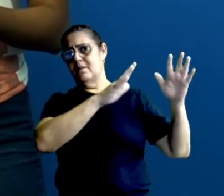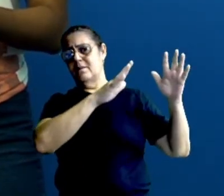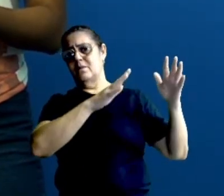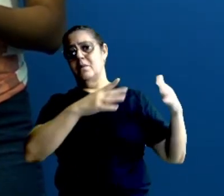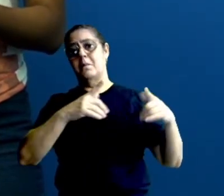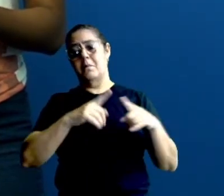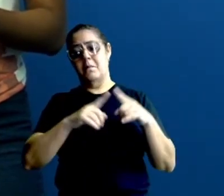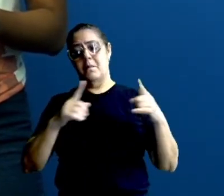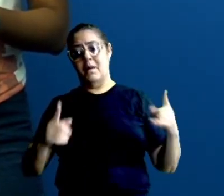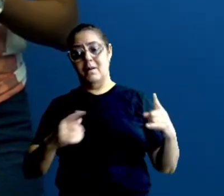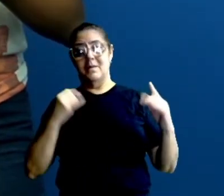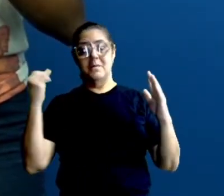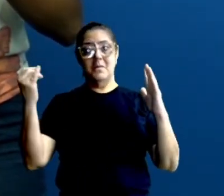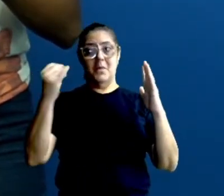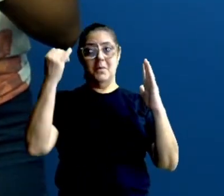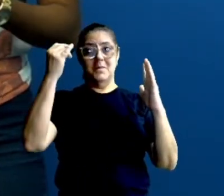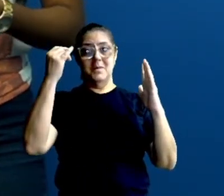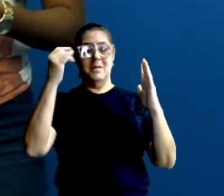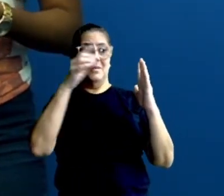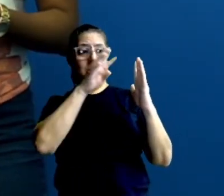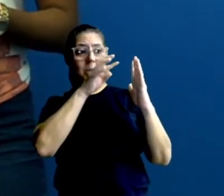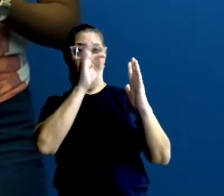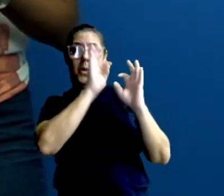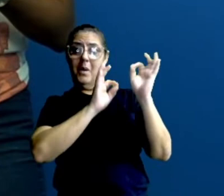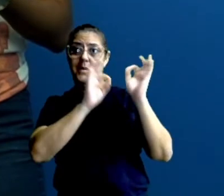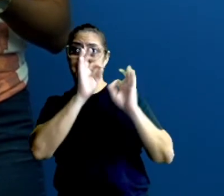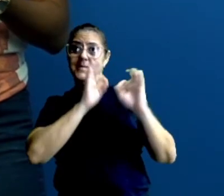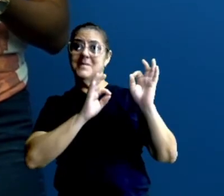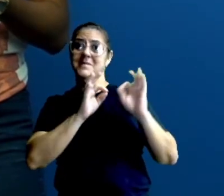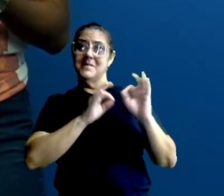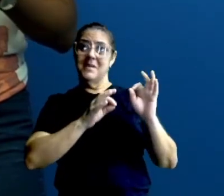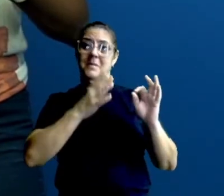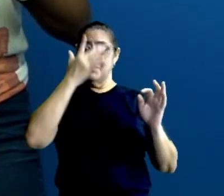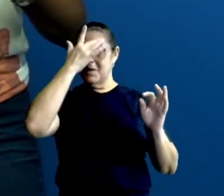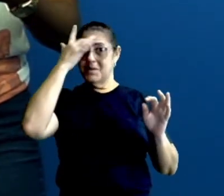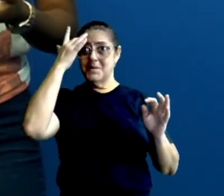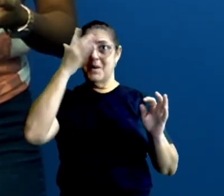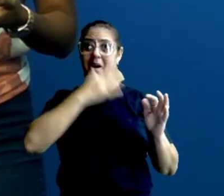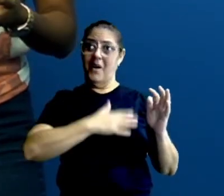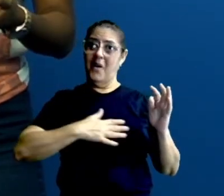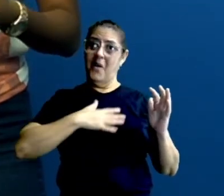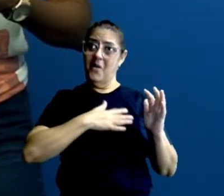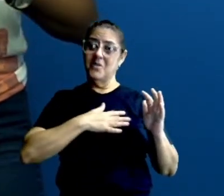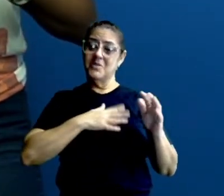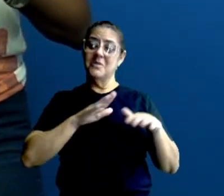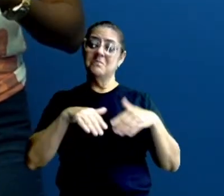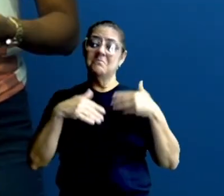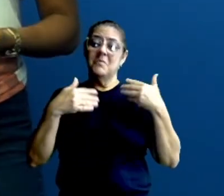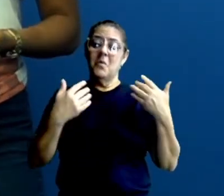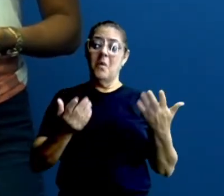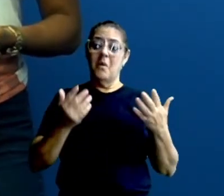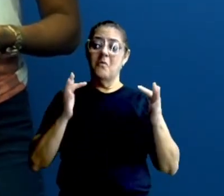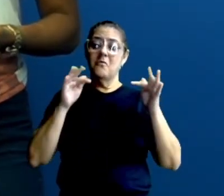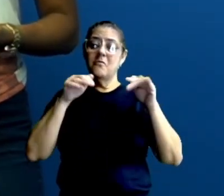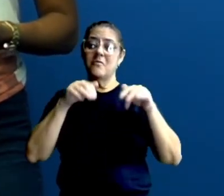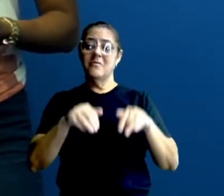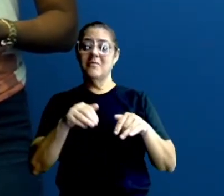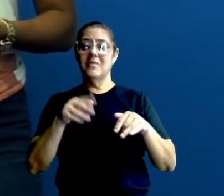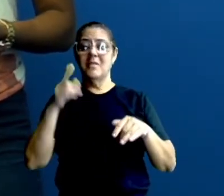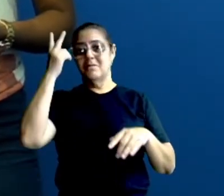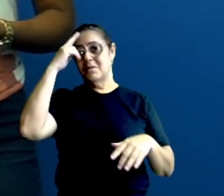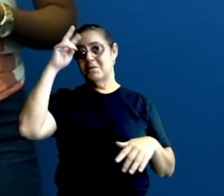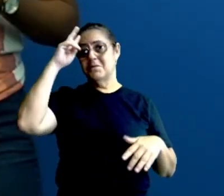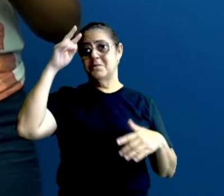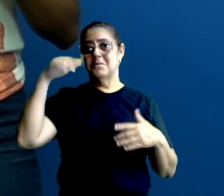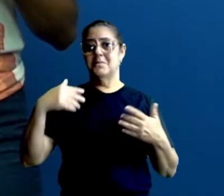que é que vai acontecer outra história e o final que todo mundo gosta de ver qual é o final da história gosta de ler Qual é o